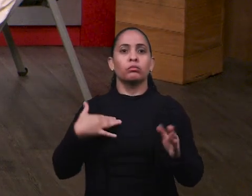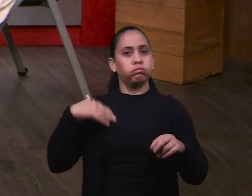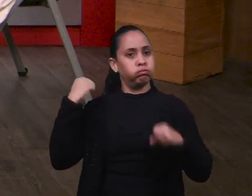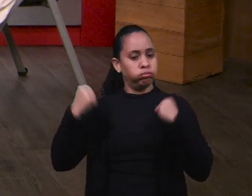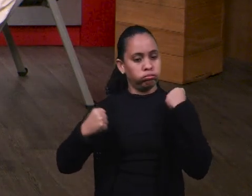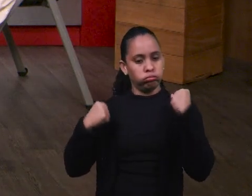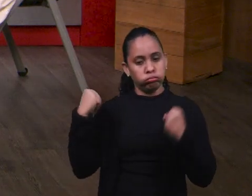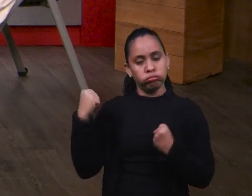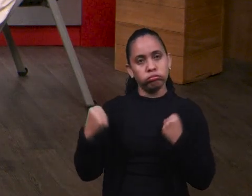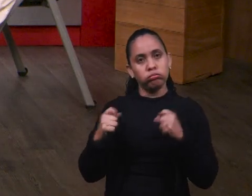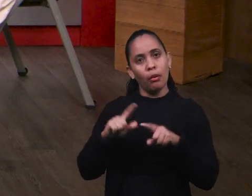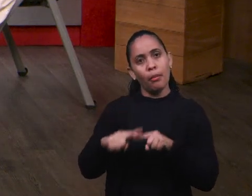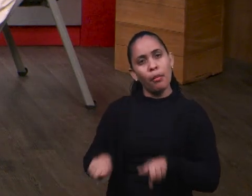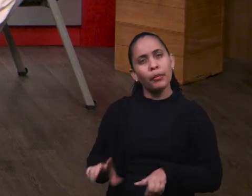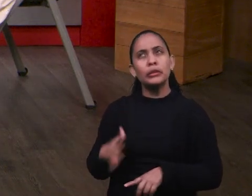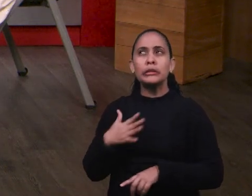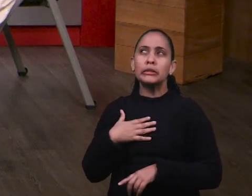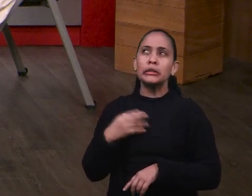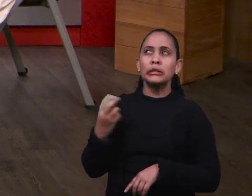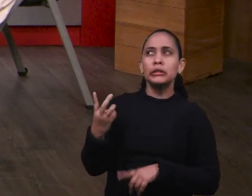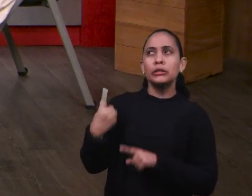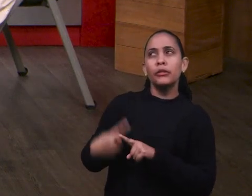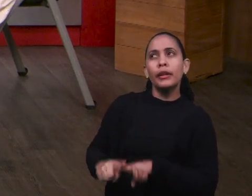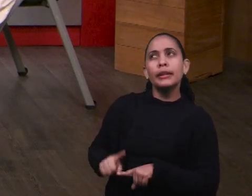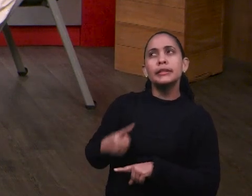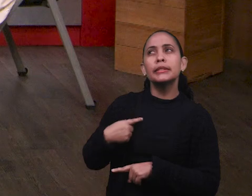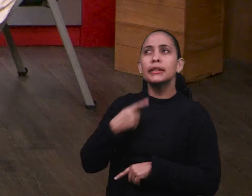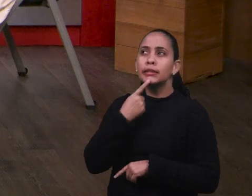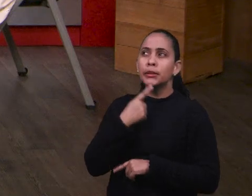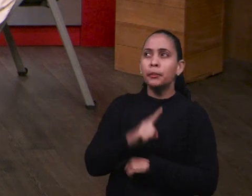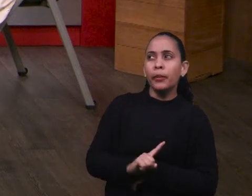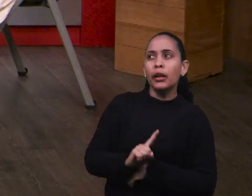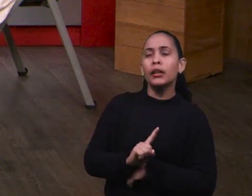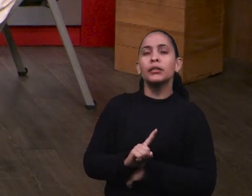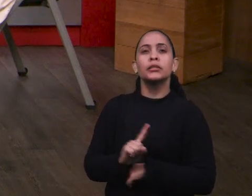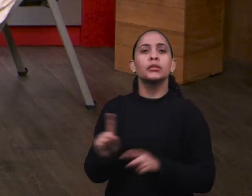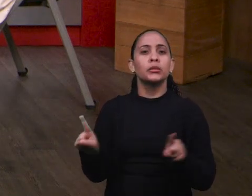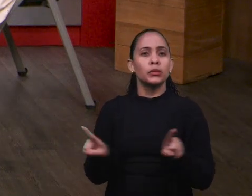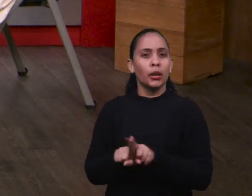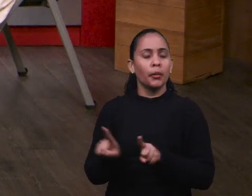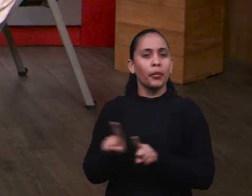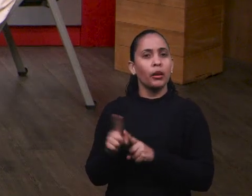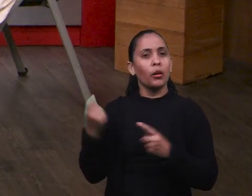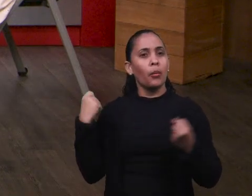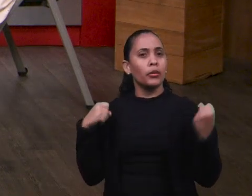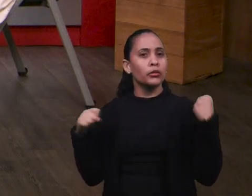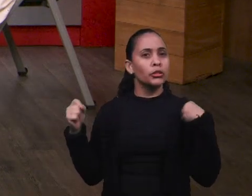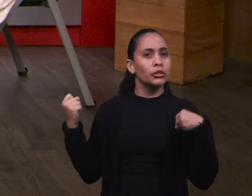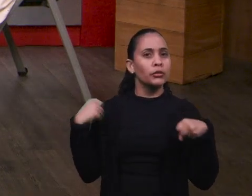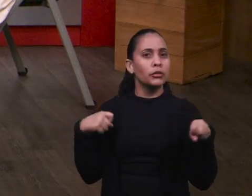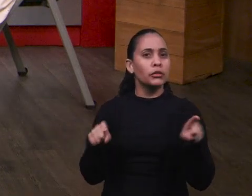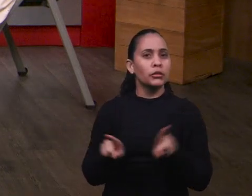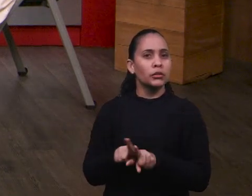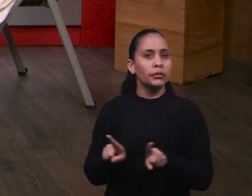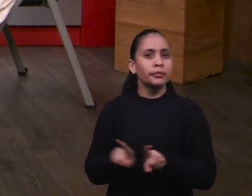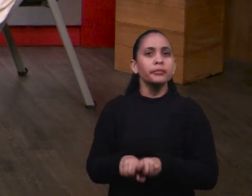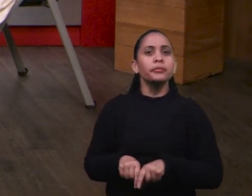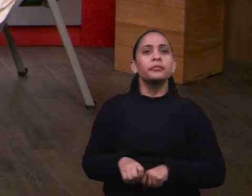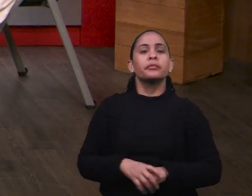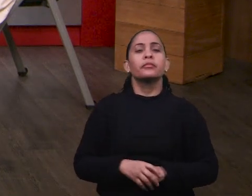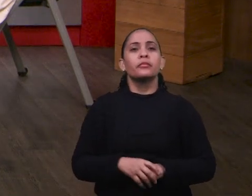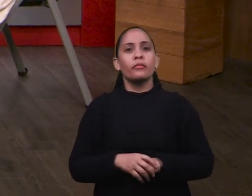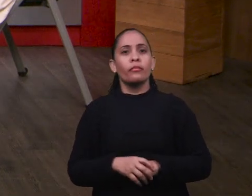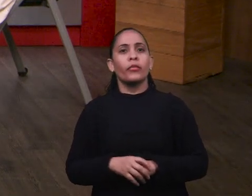uma atividade física, pelo menos, no mínimo 3 vezes na semana. De preferência, uma atividade resistida, né,